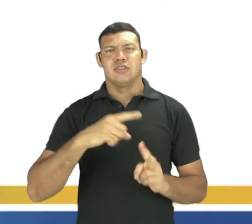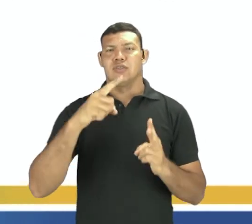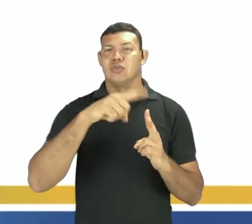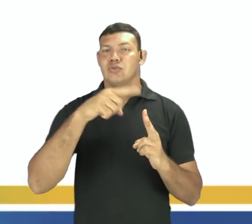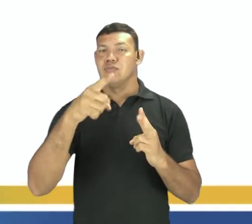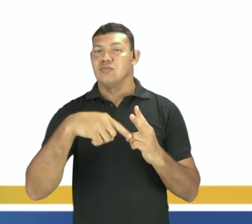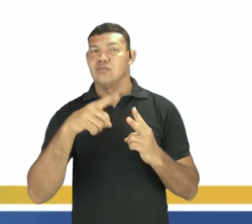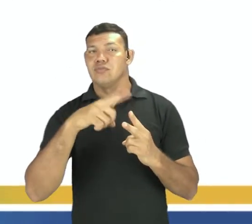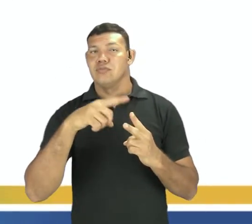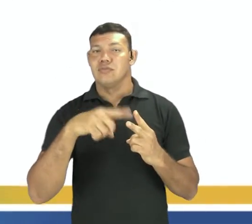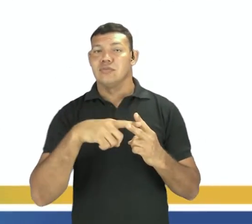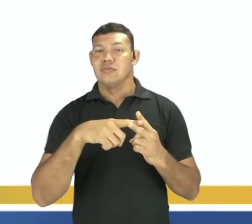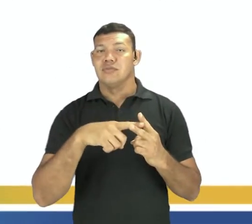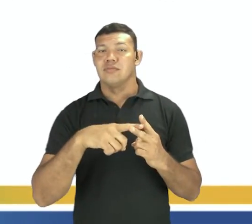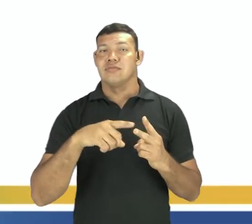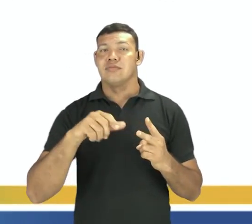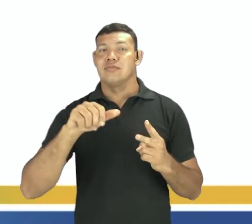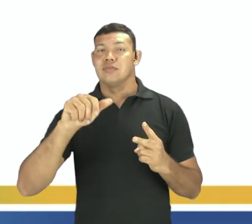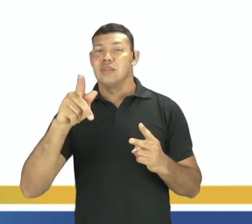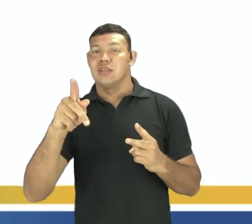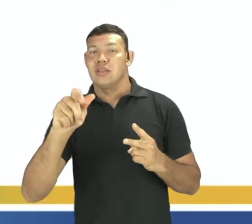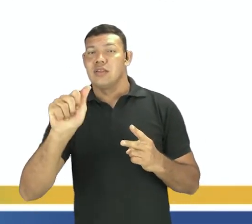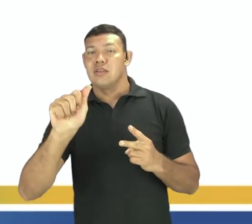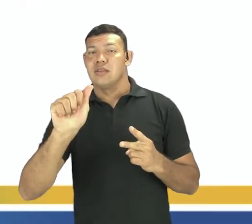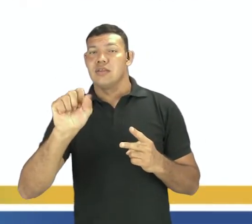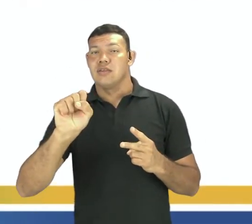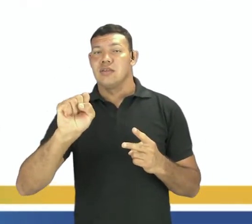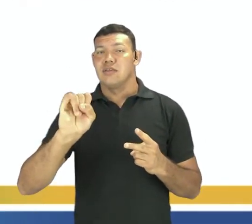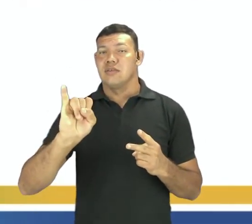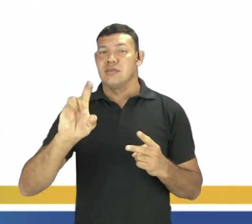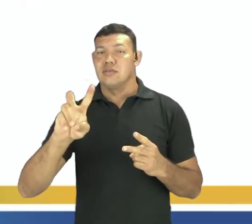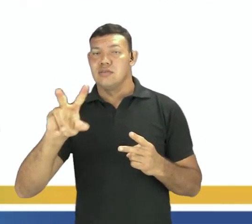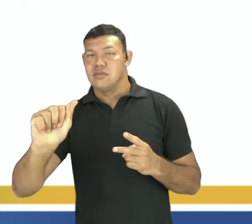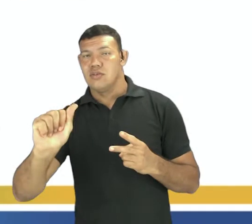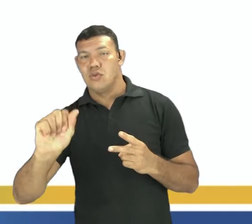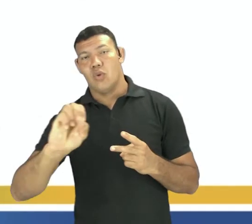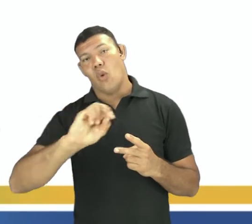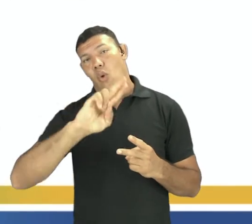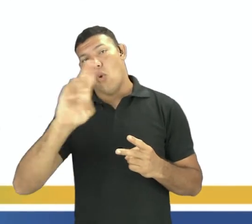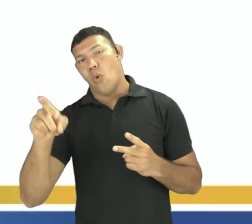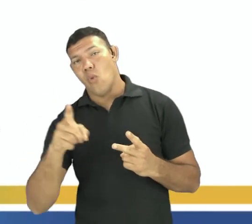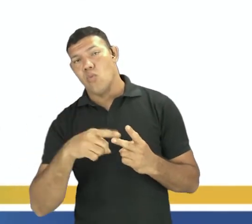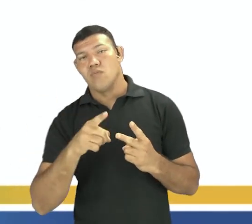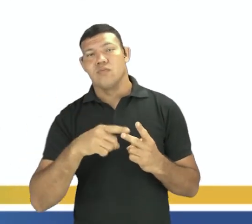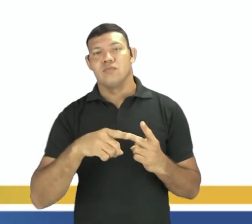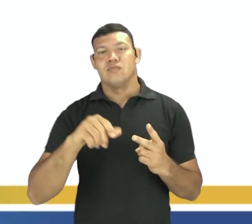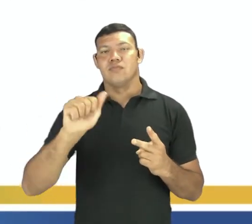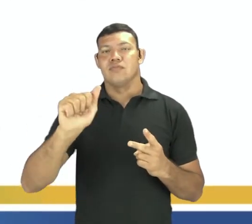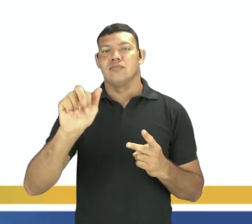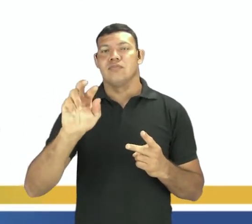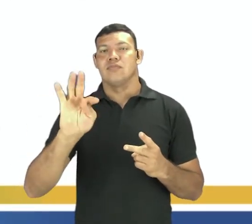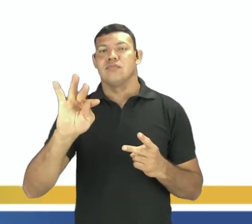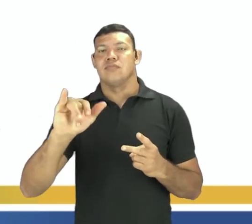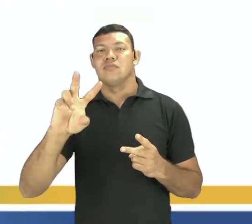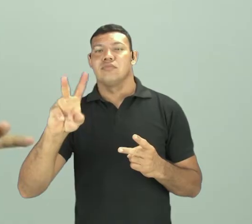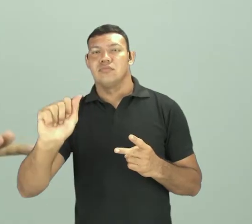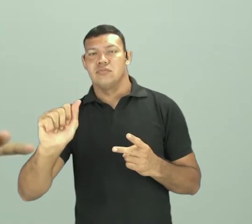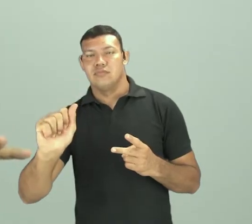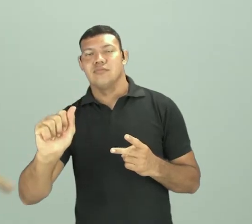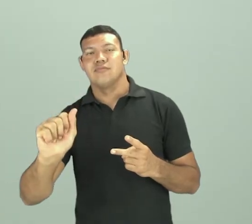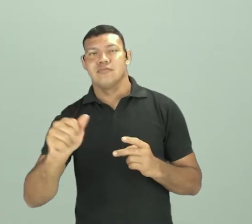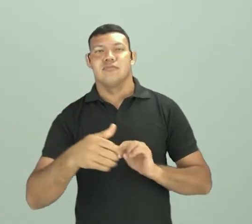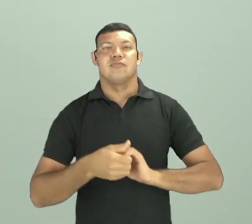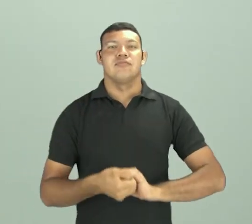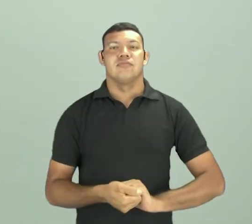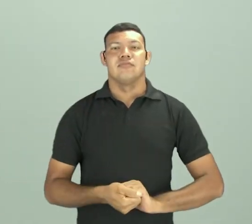dizemos passive voice and active voice, ou voz passiva e voz ativa. Super simple,